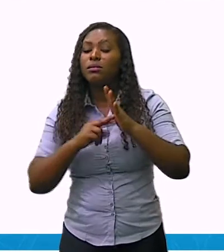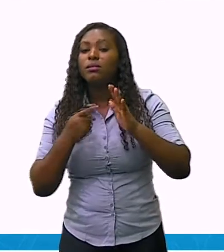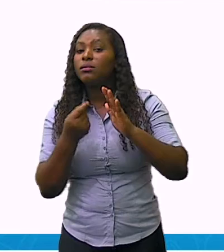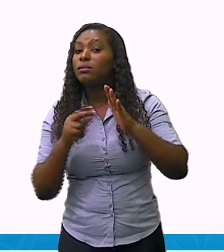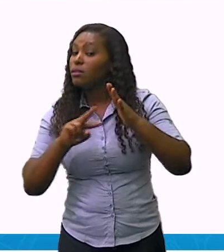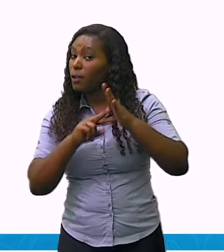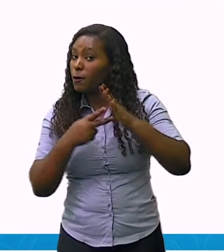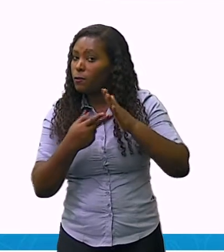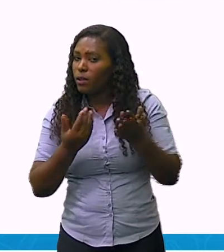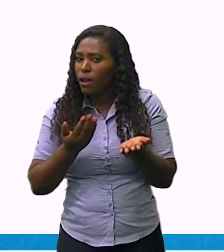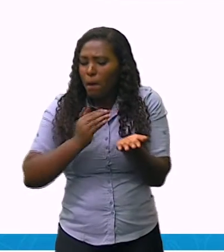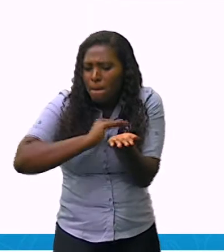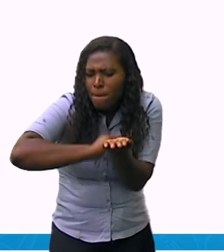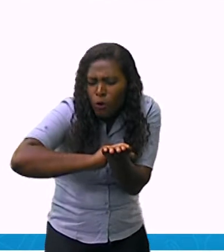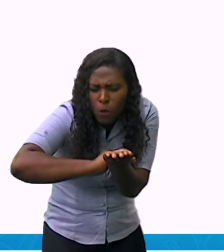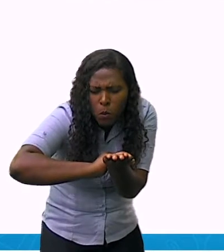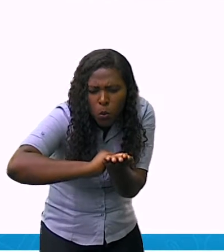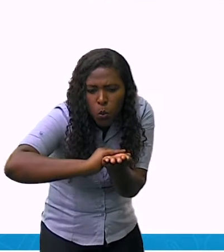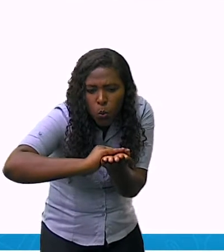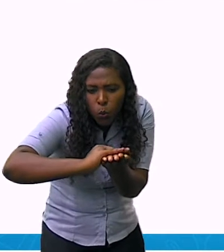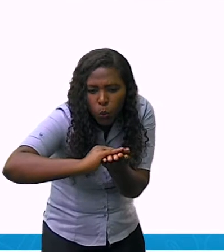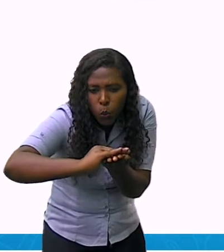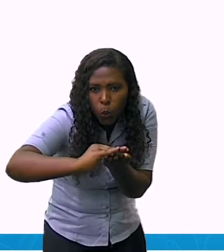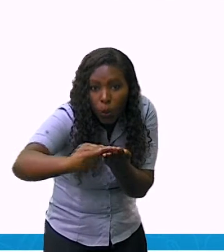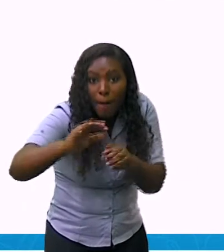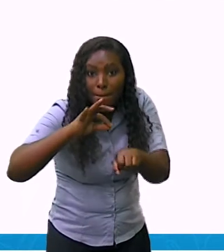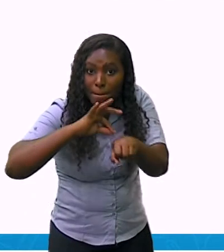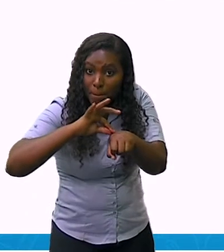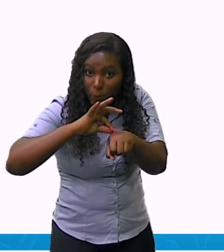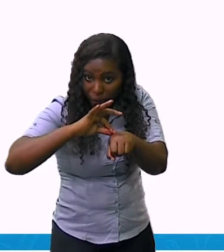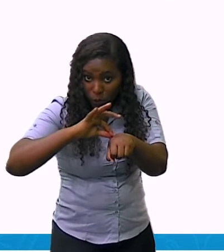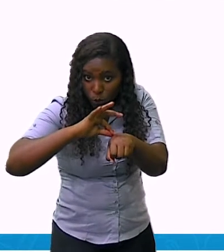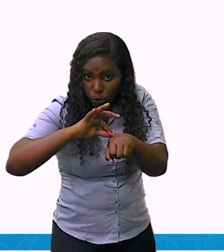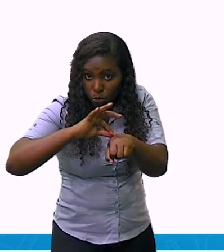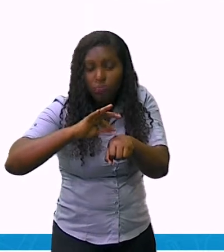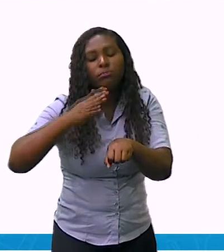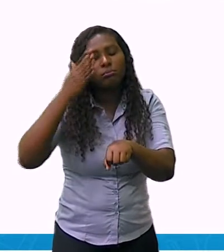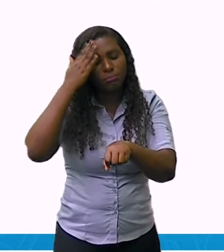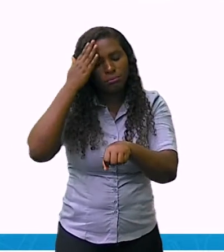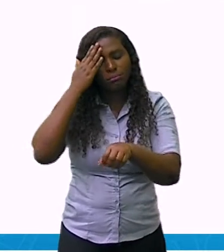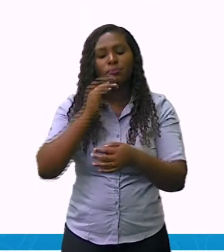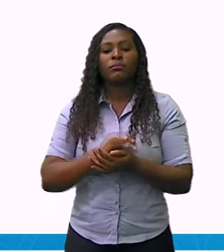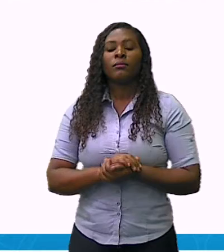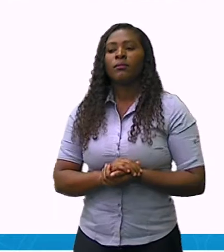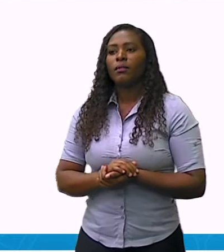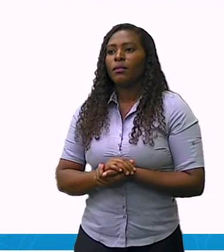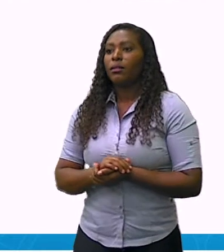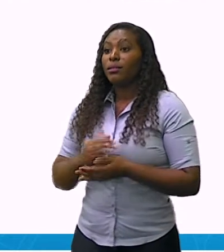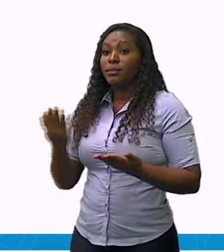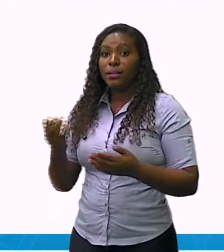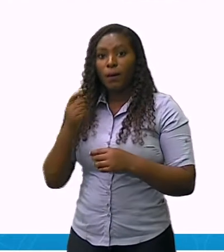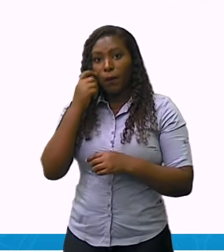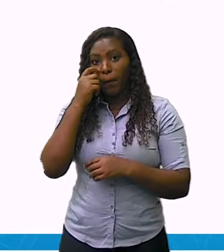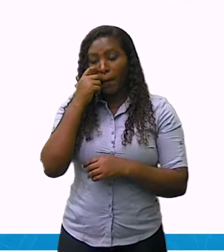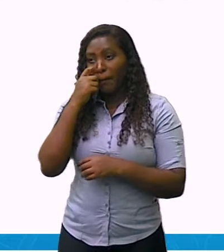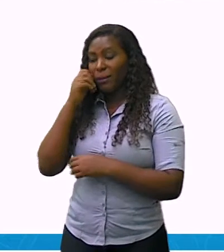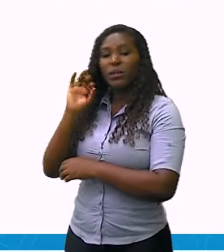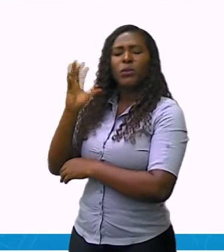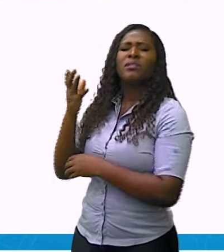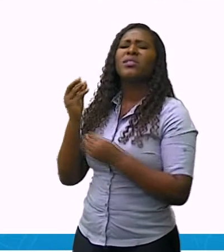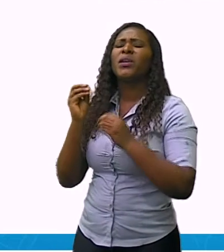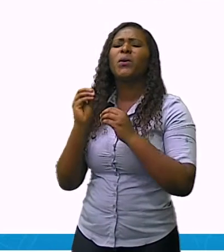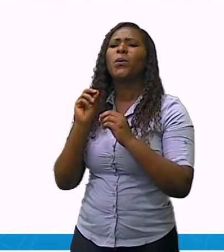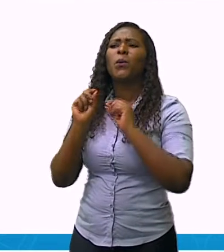que a distribuição ela vai ocorrer de forma bem distribuída no território,